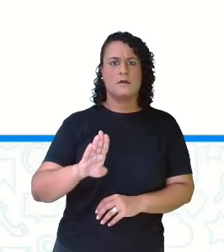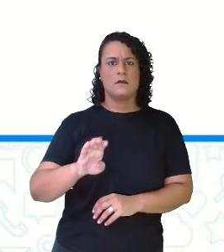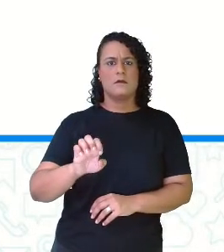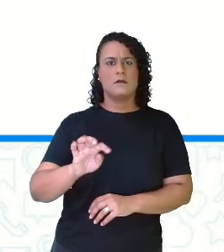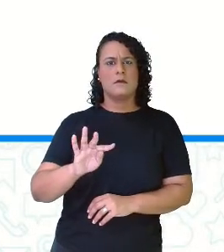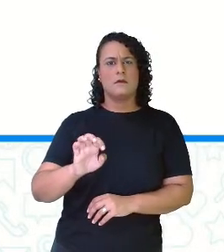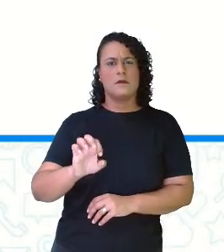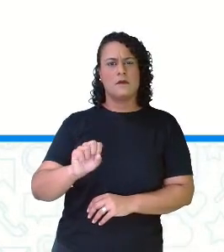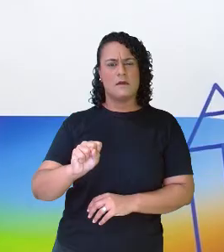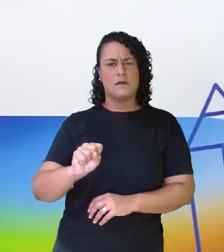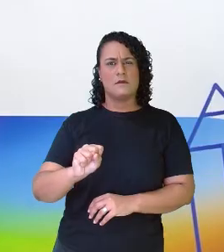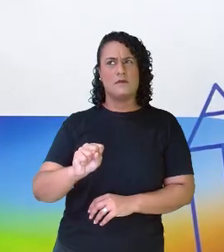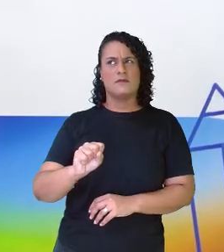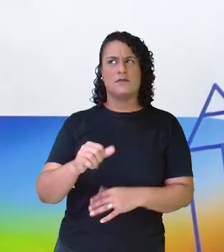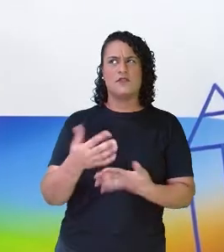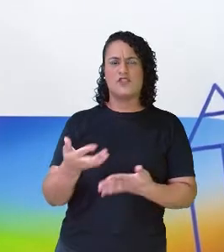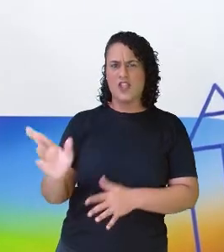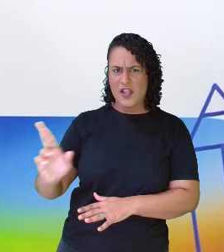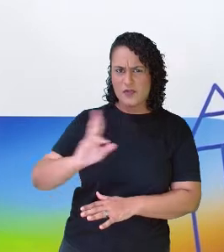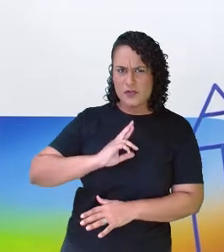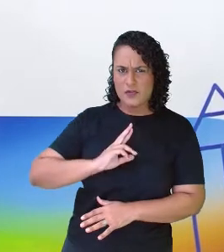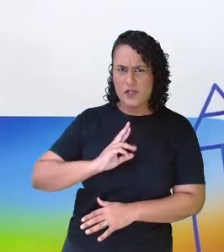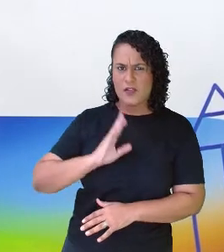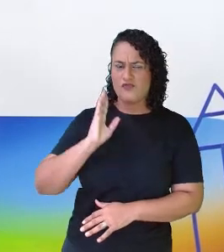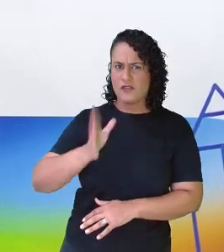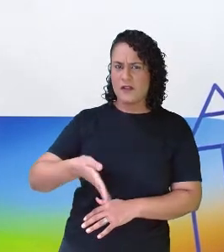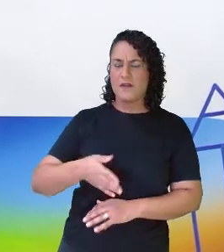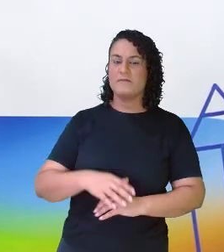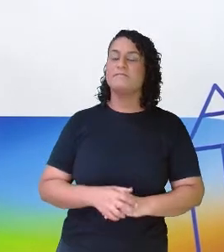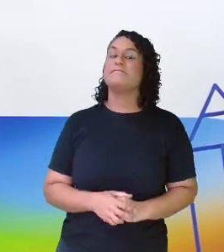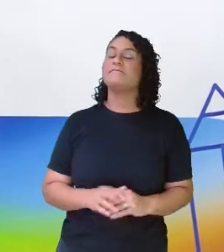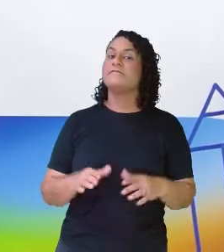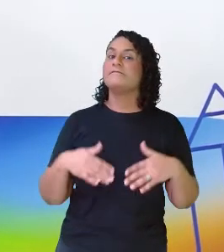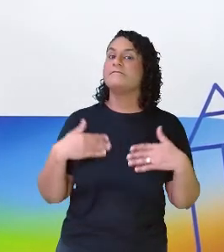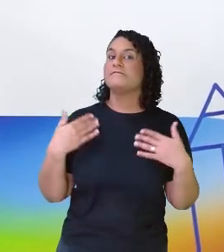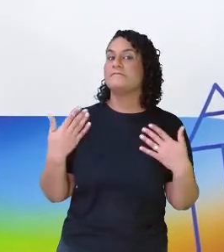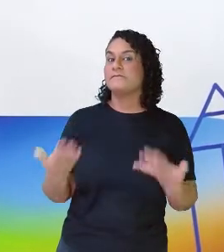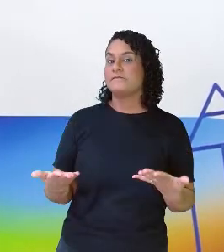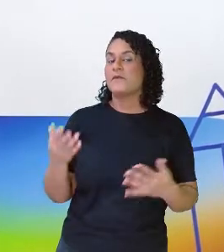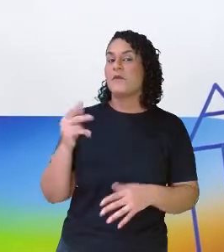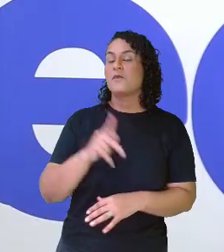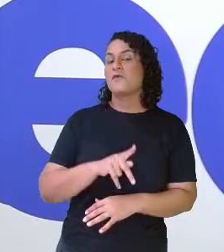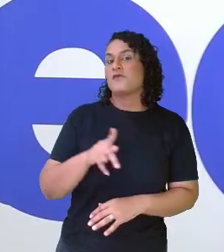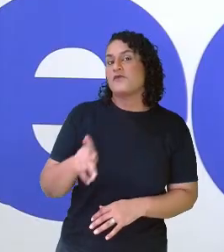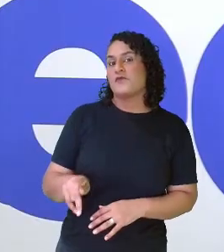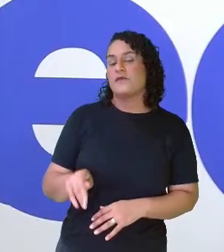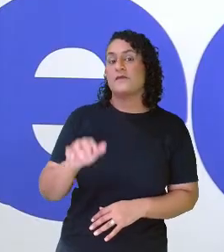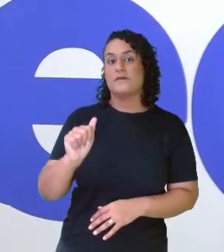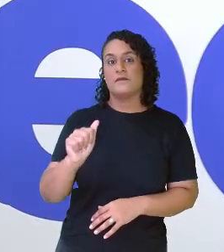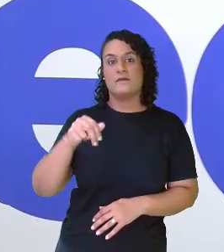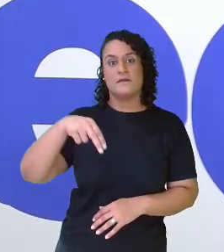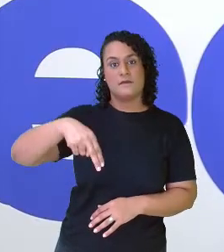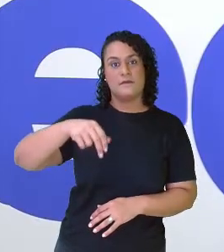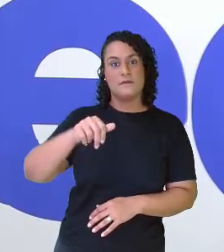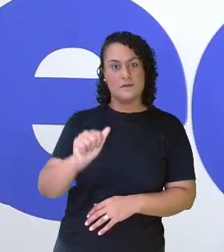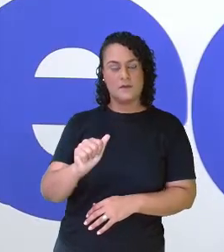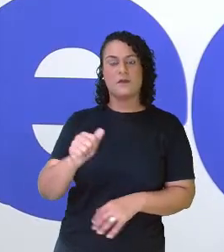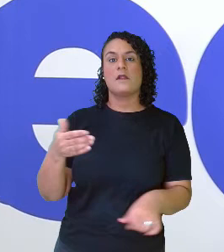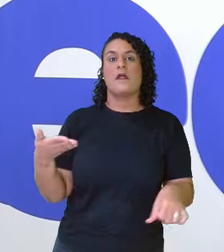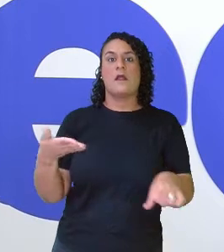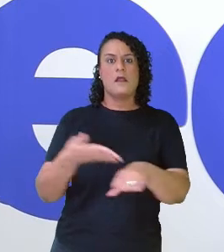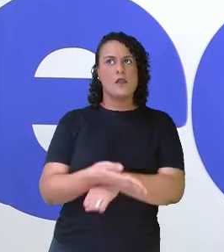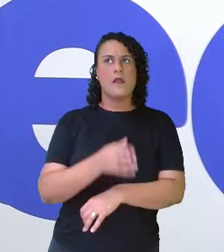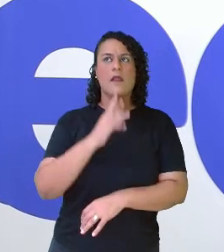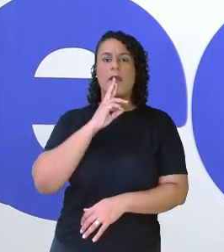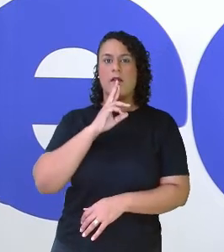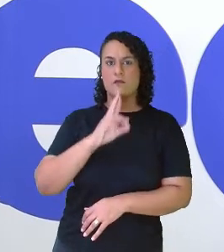Márcia, será que já responderam para mim o que são verbetes? Olha só, professora Sinara, a Ana já falou aqui